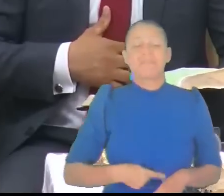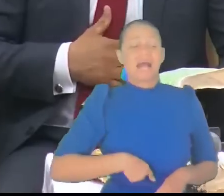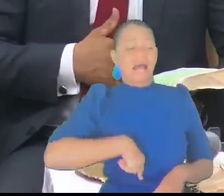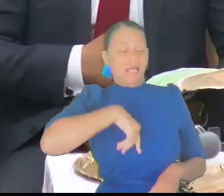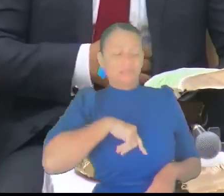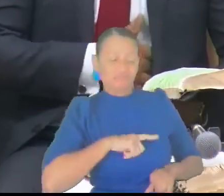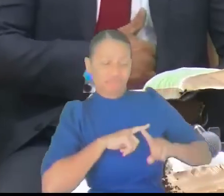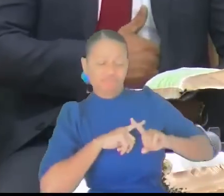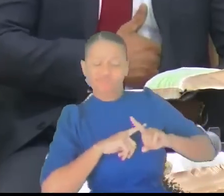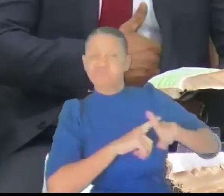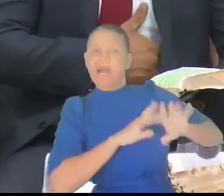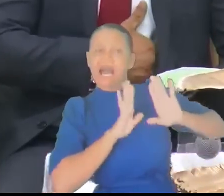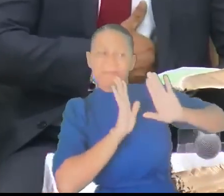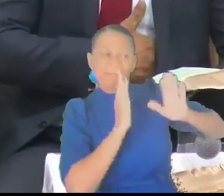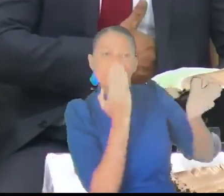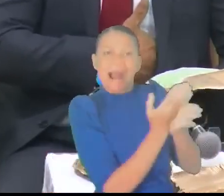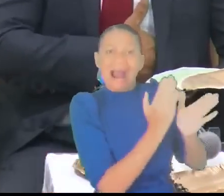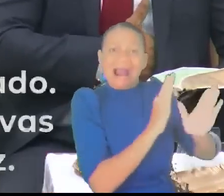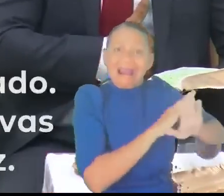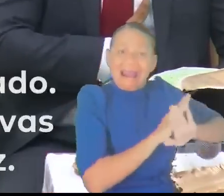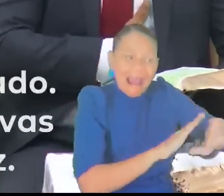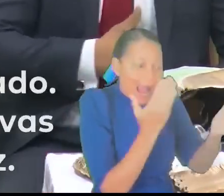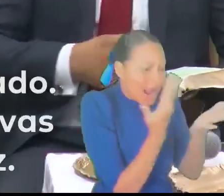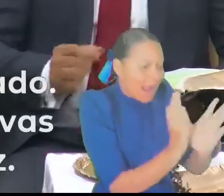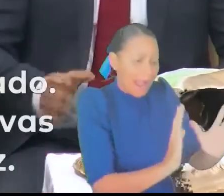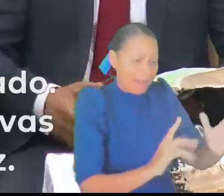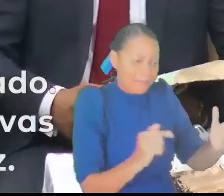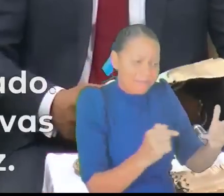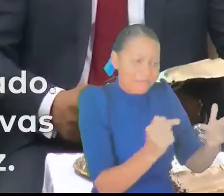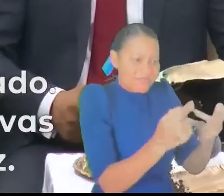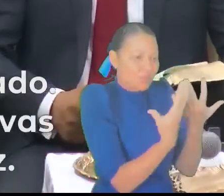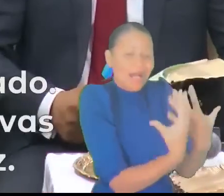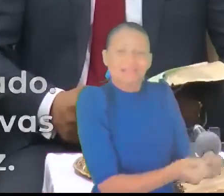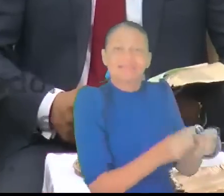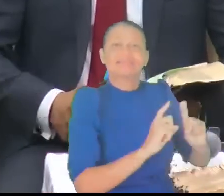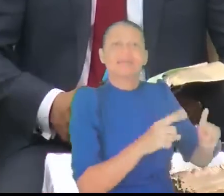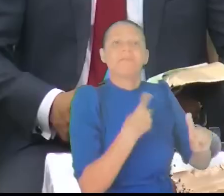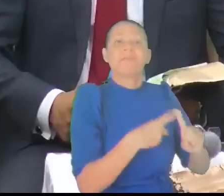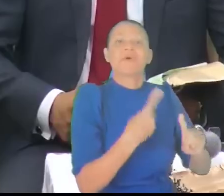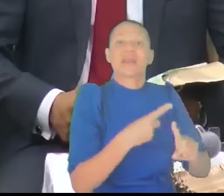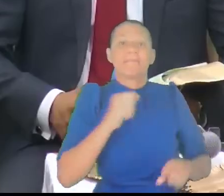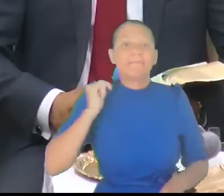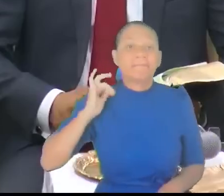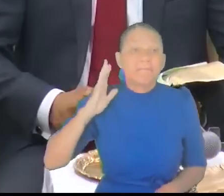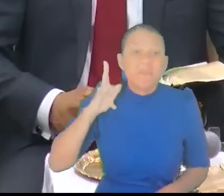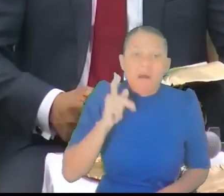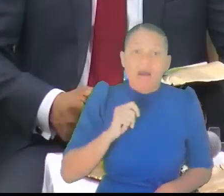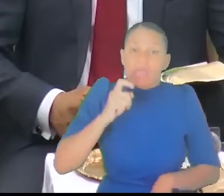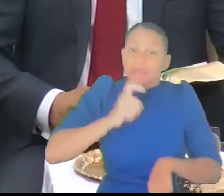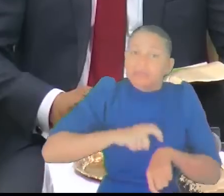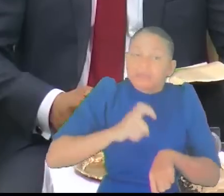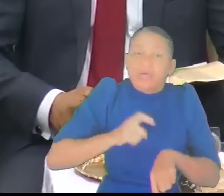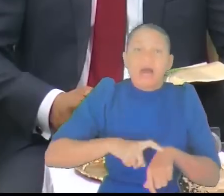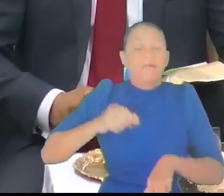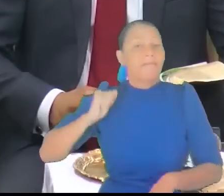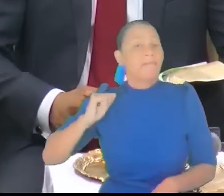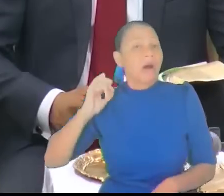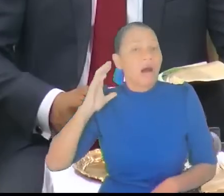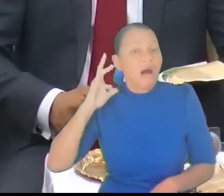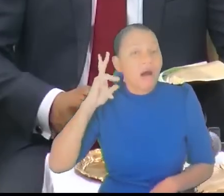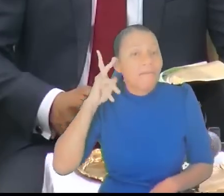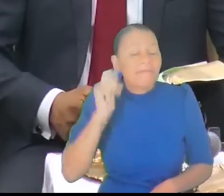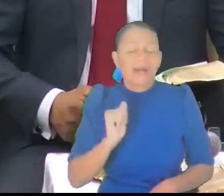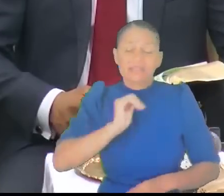rejeitemos, pois, as obras das trevas, porque é madrugada, ainda é madrugada, ainda está